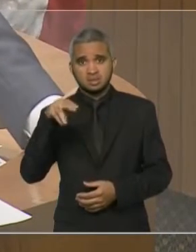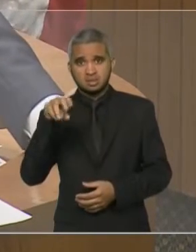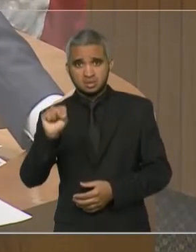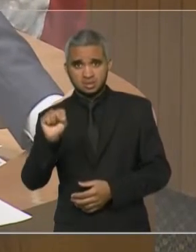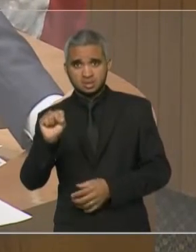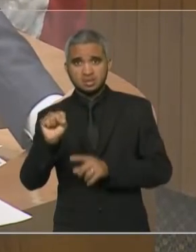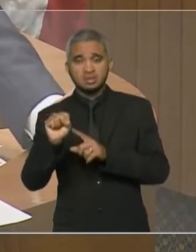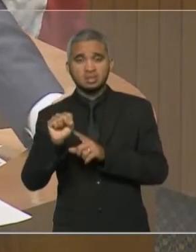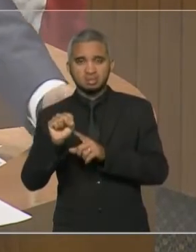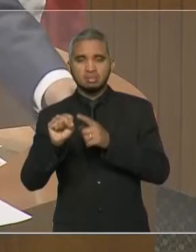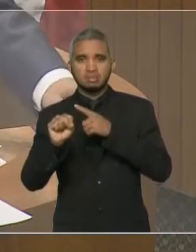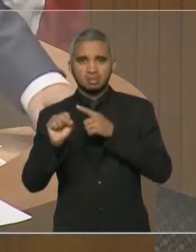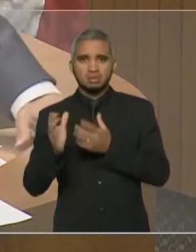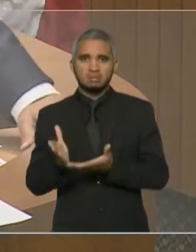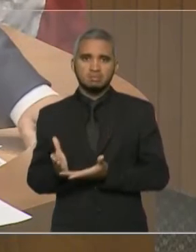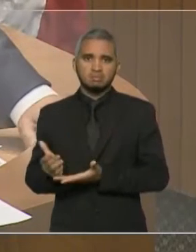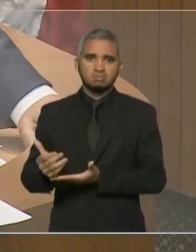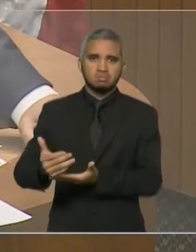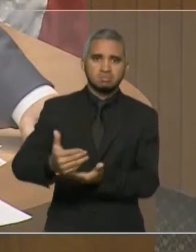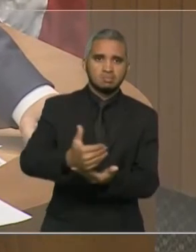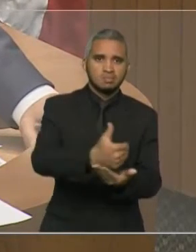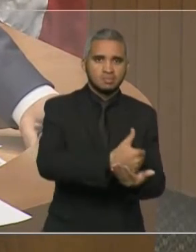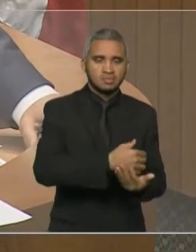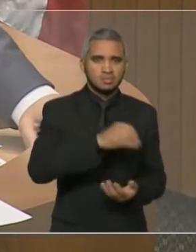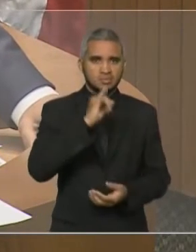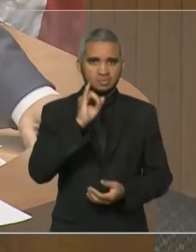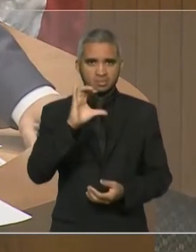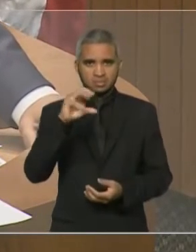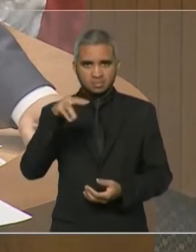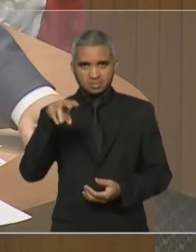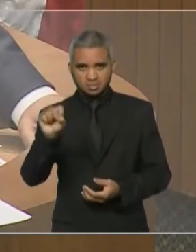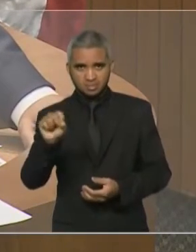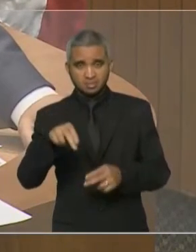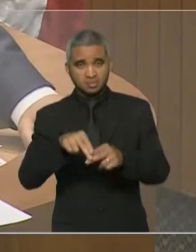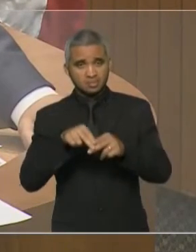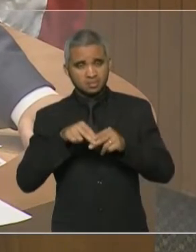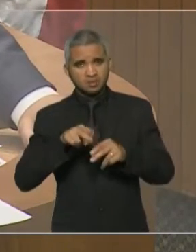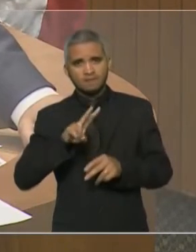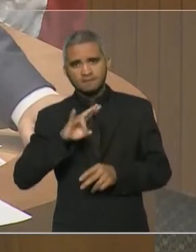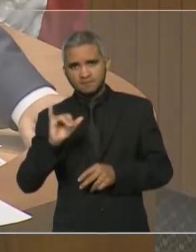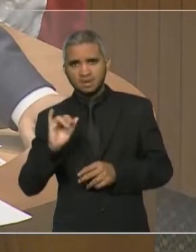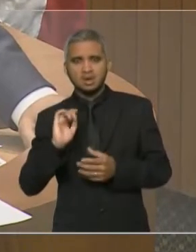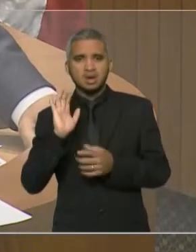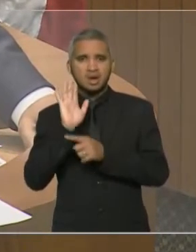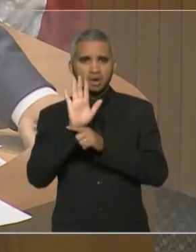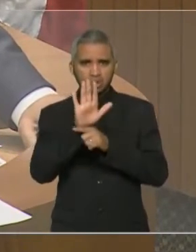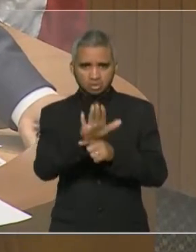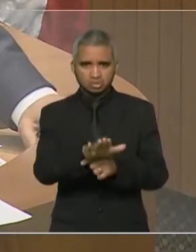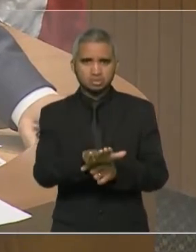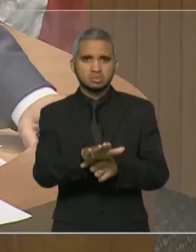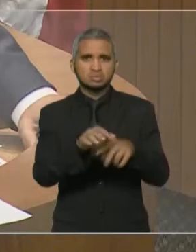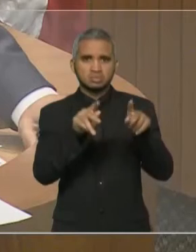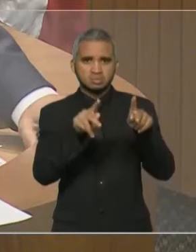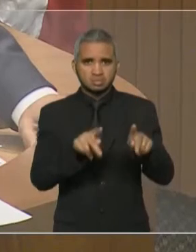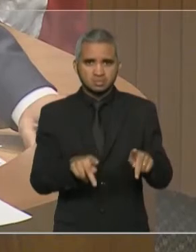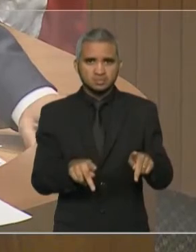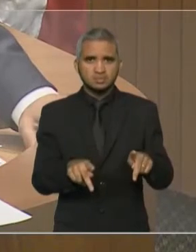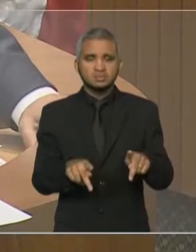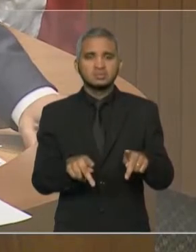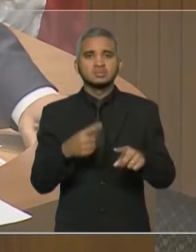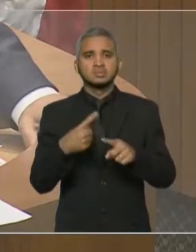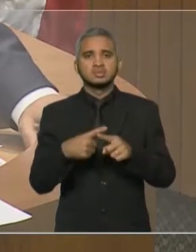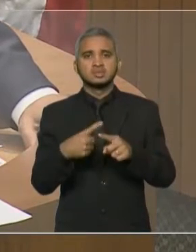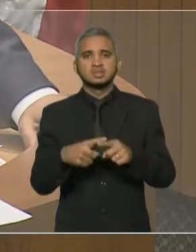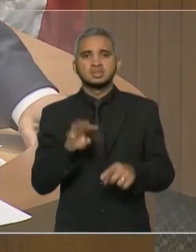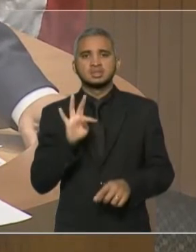90%. E uma medida desse tipo vai facilitar, porque a taxa Selic, ela não